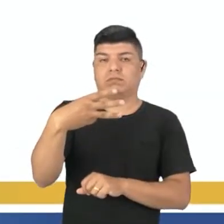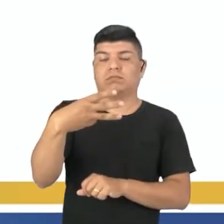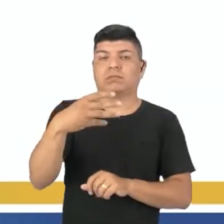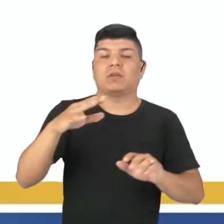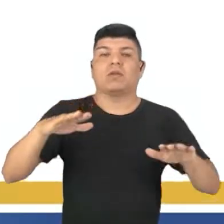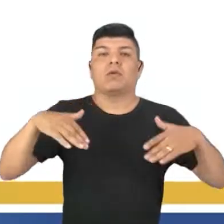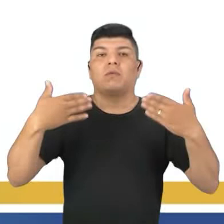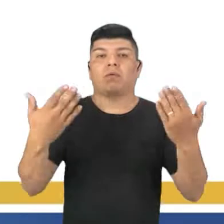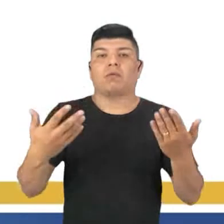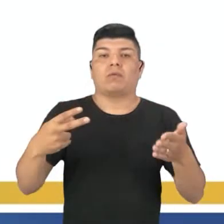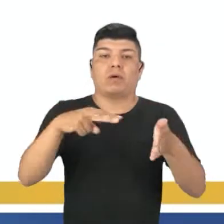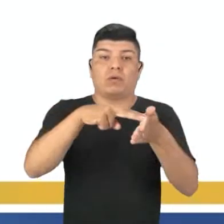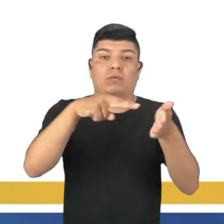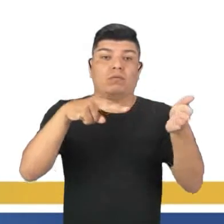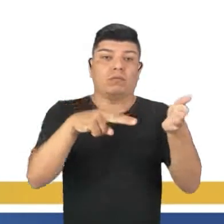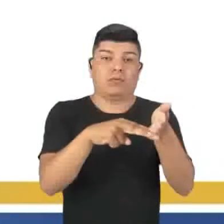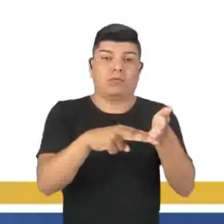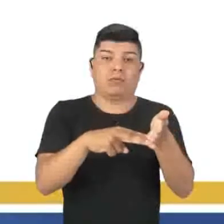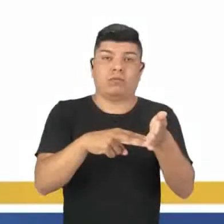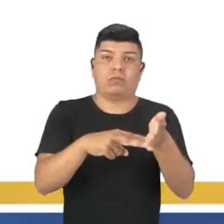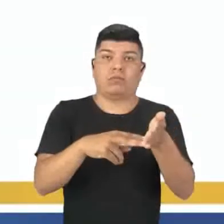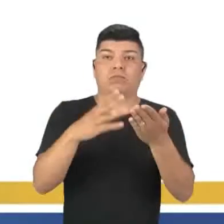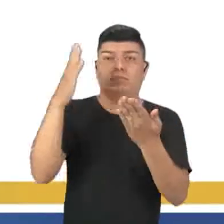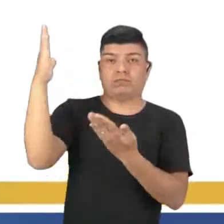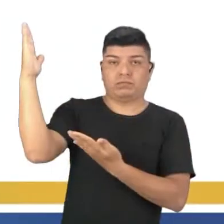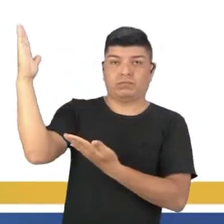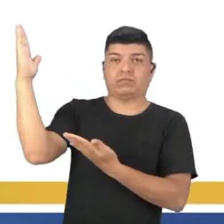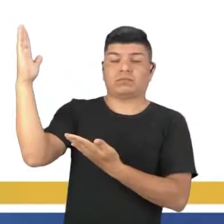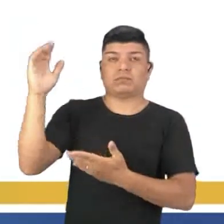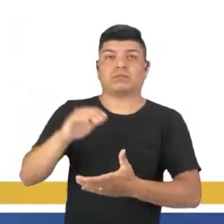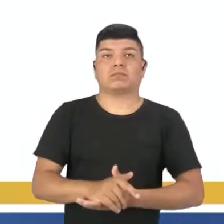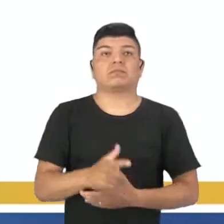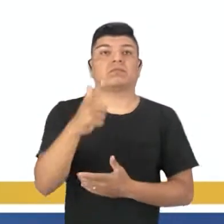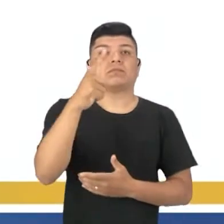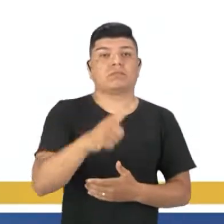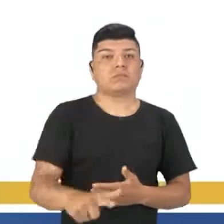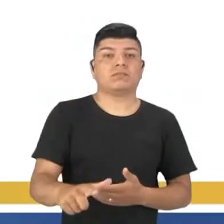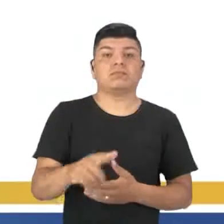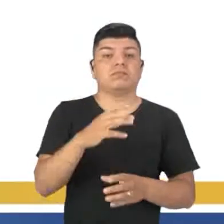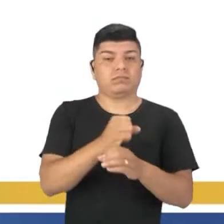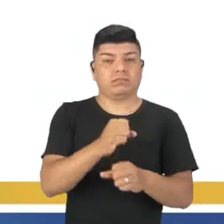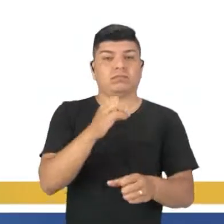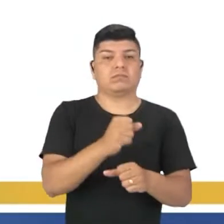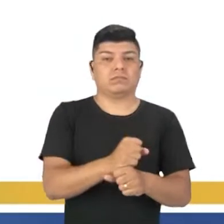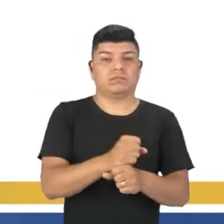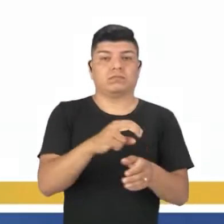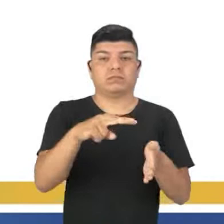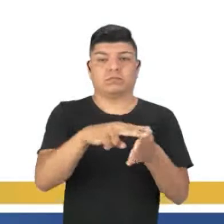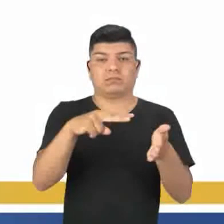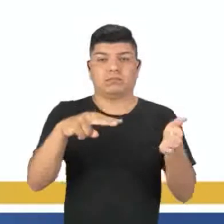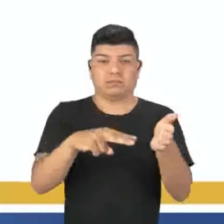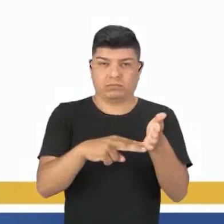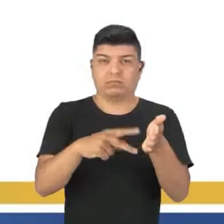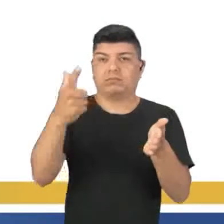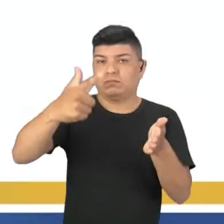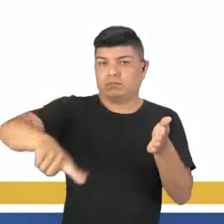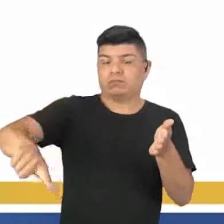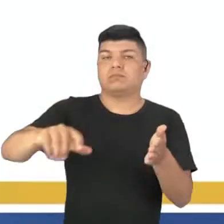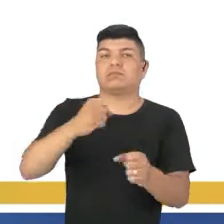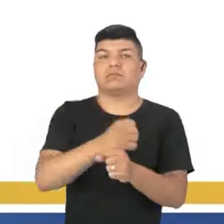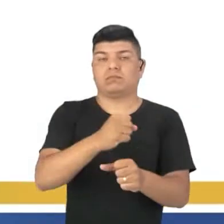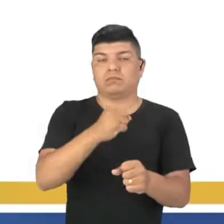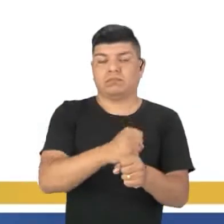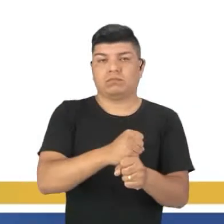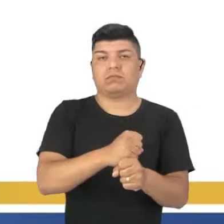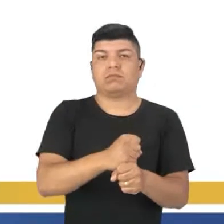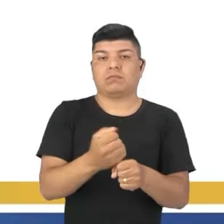que vai ser o volume dessa caixa, hein? Então, vamos lá. Novamente, nós vamos ter que calcular o volume de um prisma, né? Então,